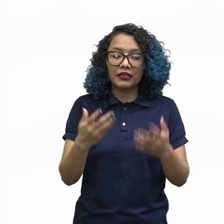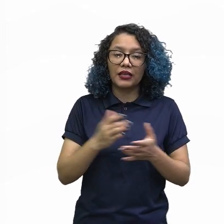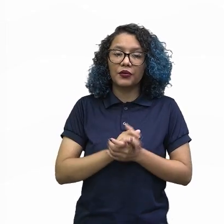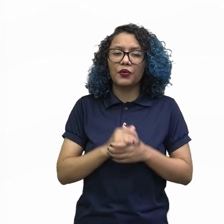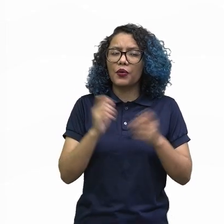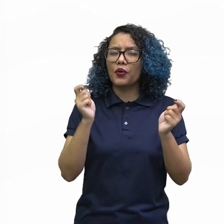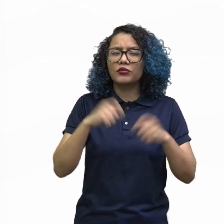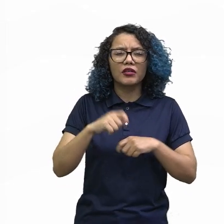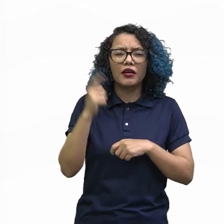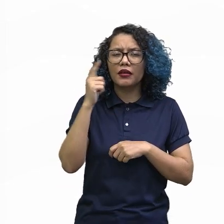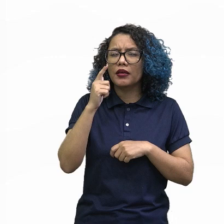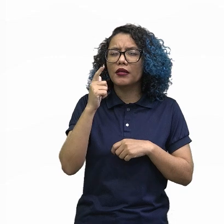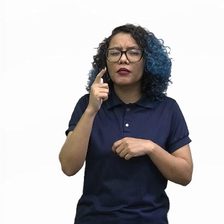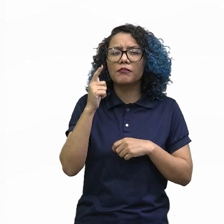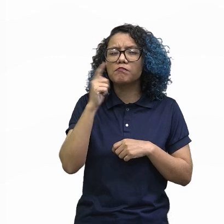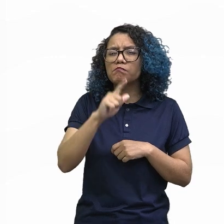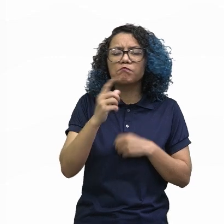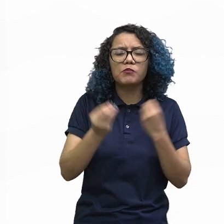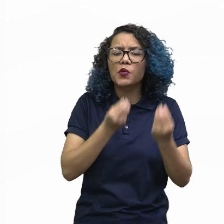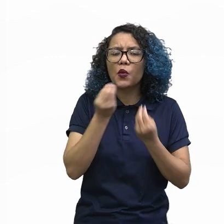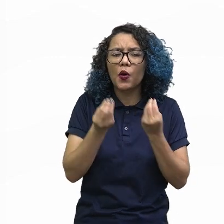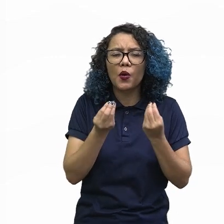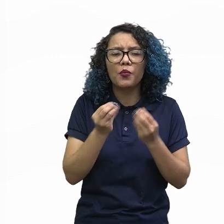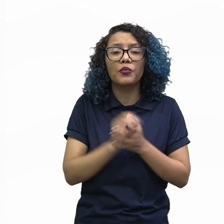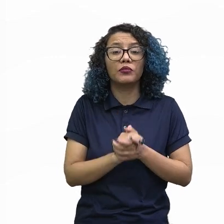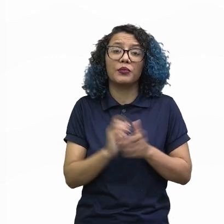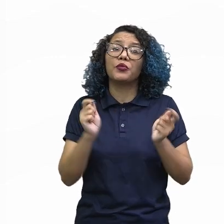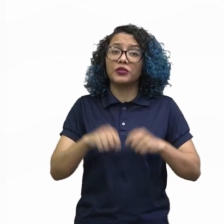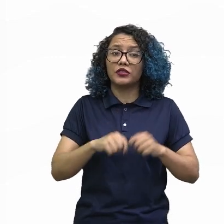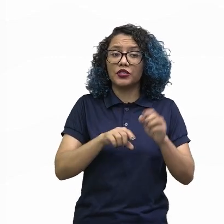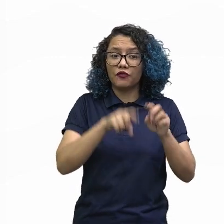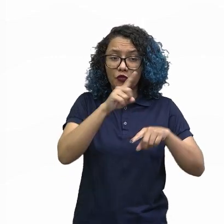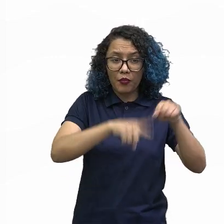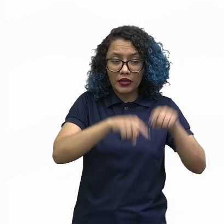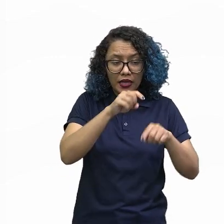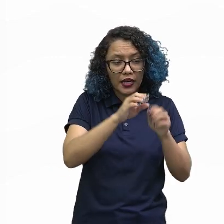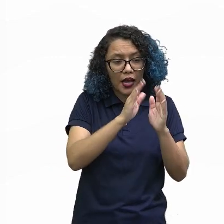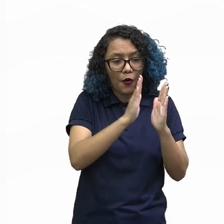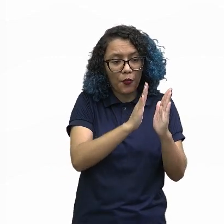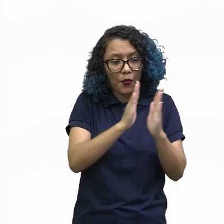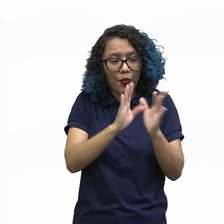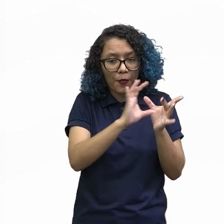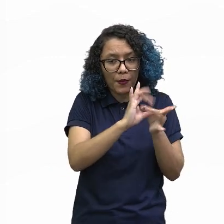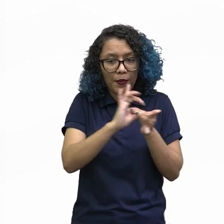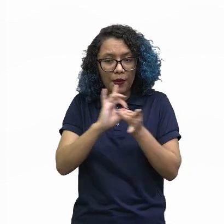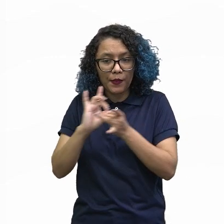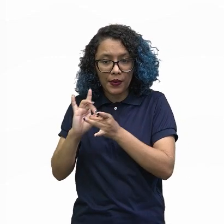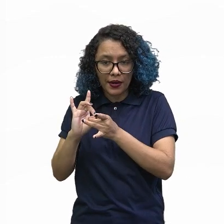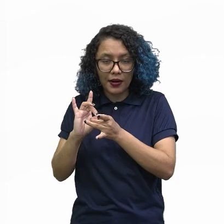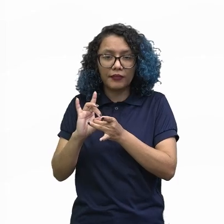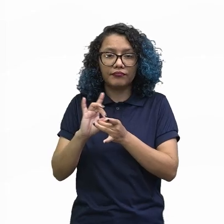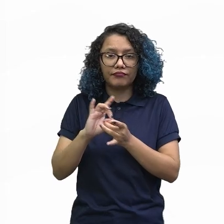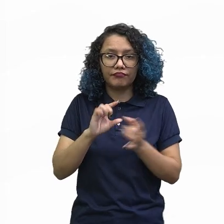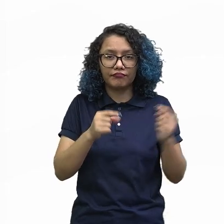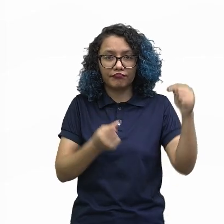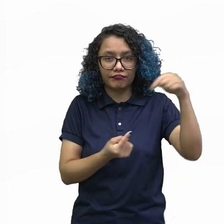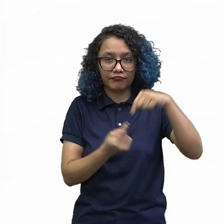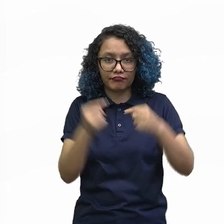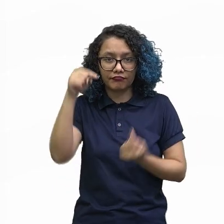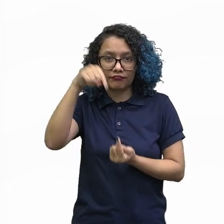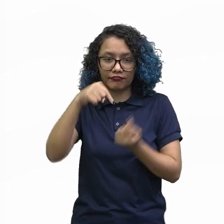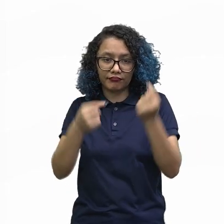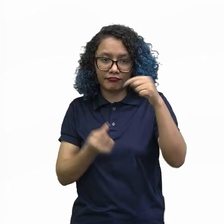isso realizando uma associação de geradores. Então nós temos aqui como exemplo essa imagem, onde nós temos três